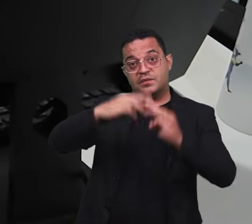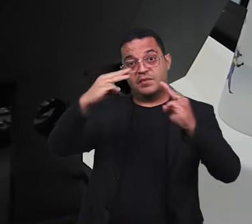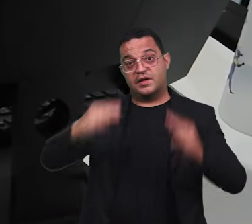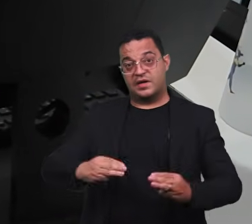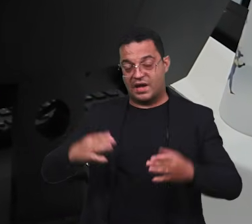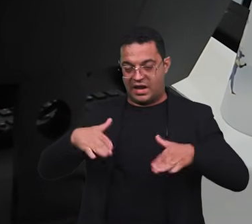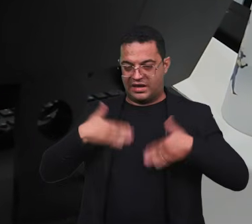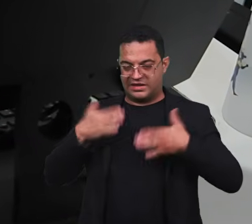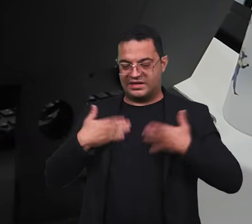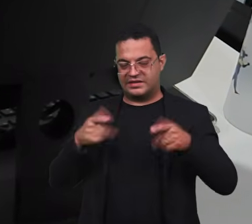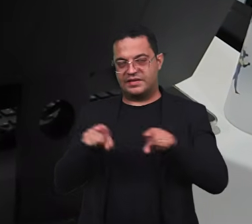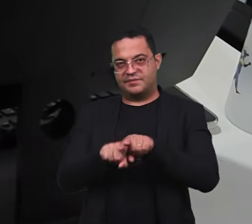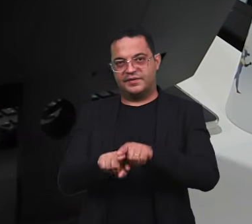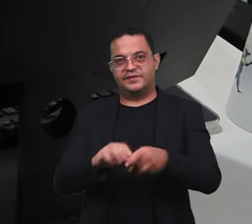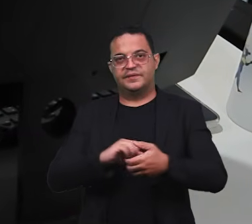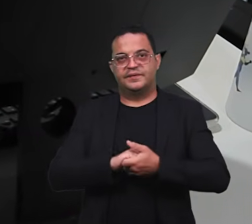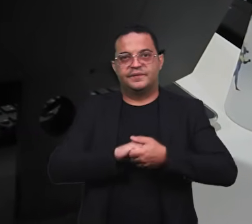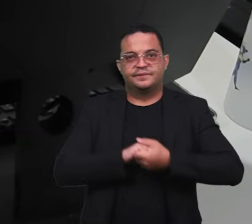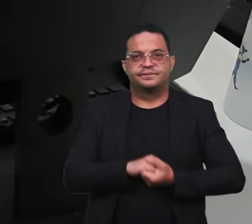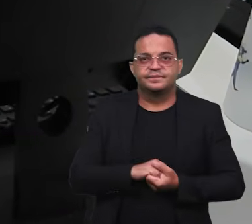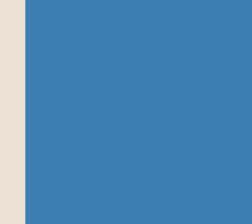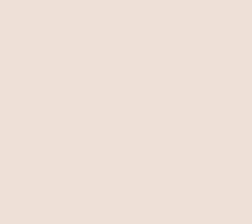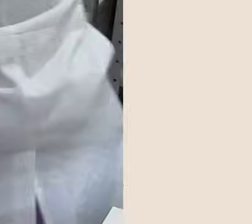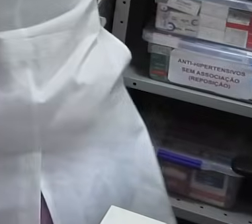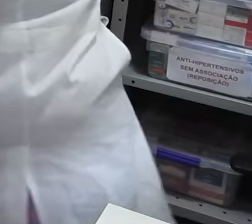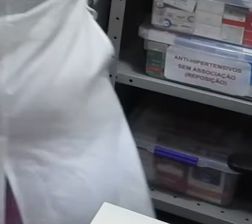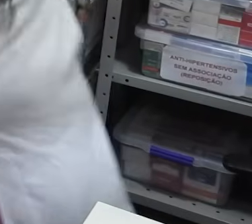redor, também trabalhar aqui é uma grande alegria.